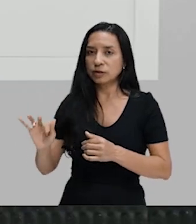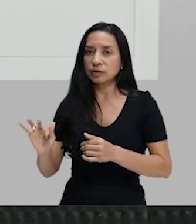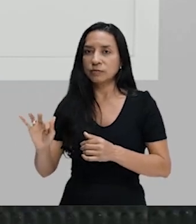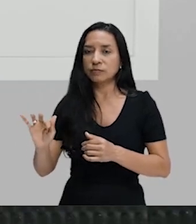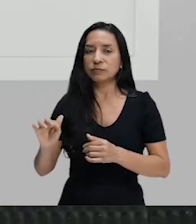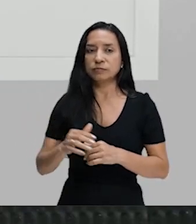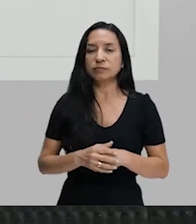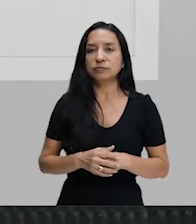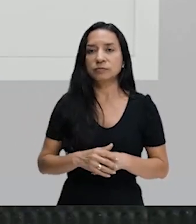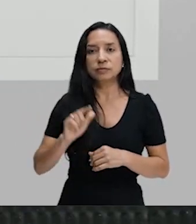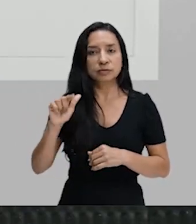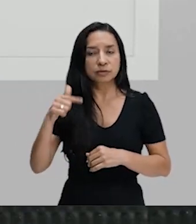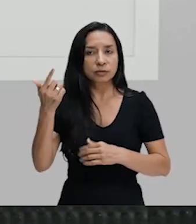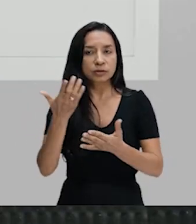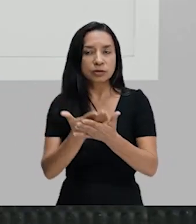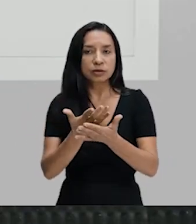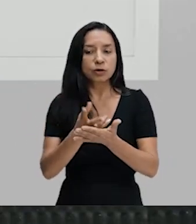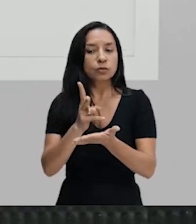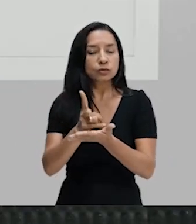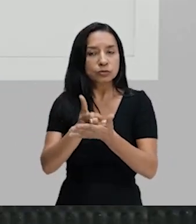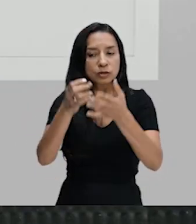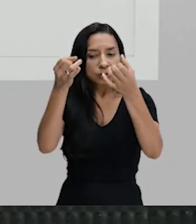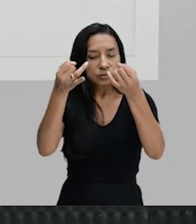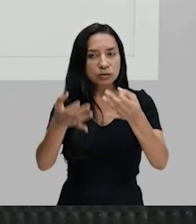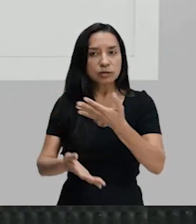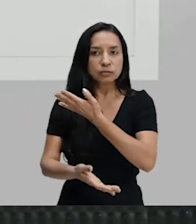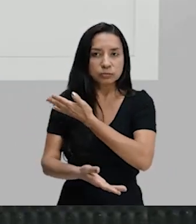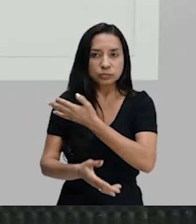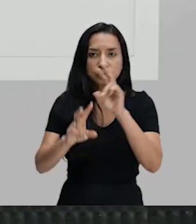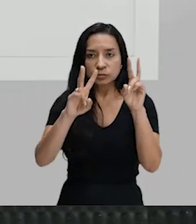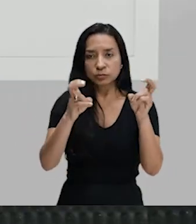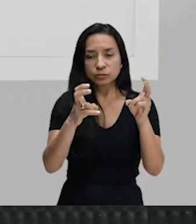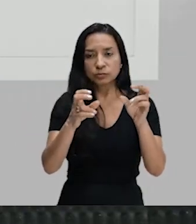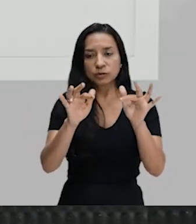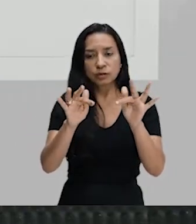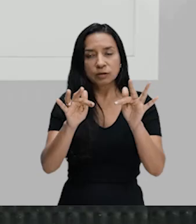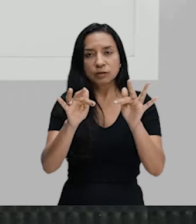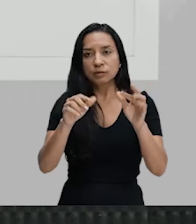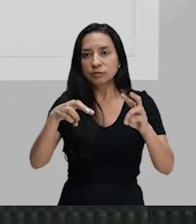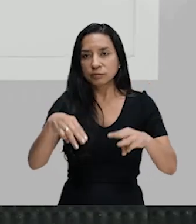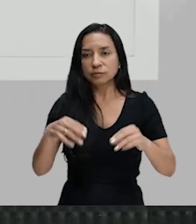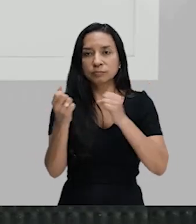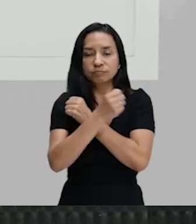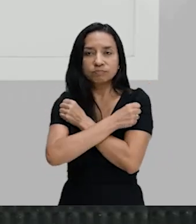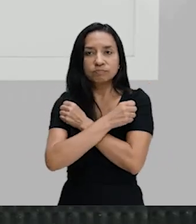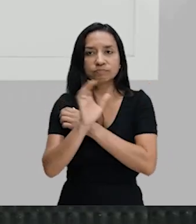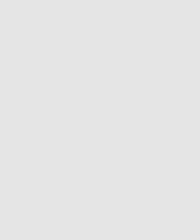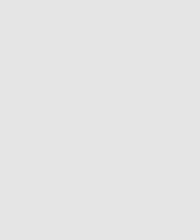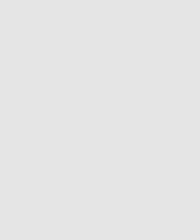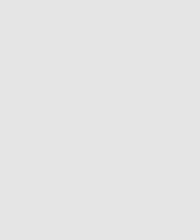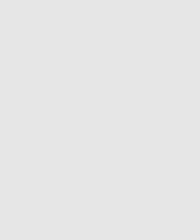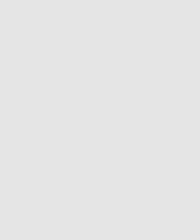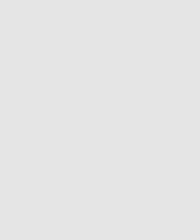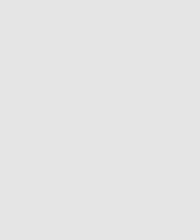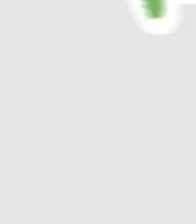aula continuamos, vamos continuar falando disso aí. Então finalizamos por aqui, um grande abraço a todos e até mais.